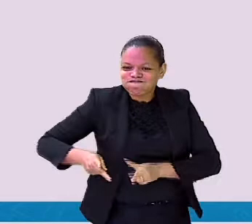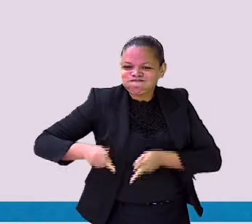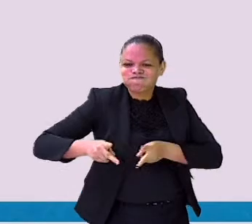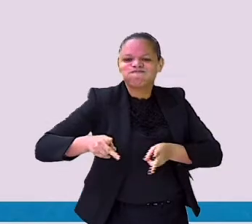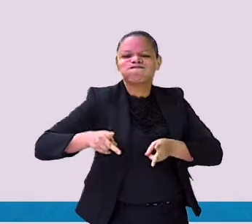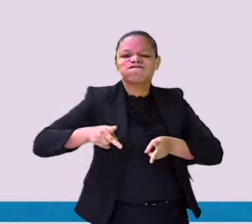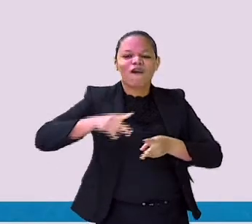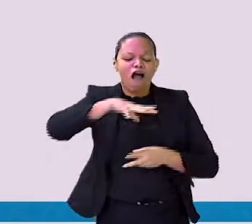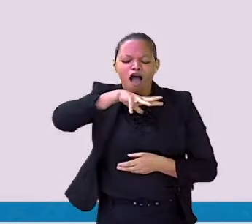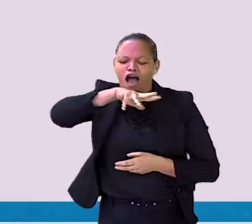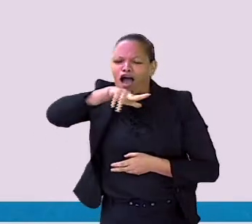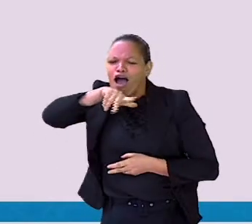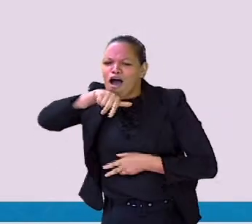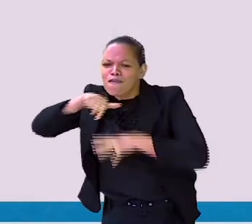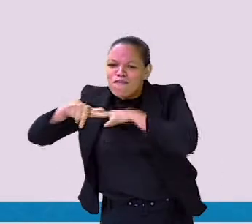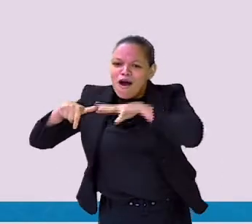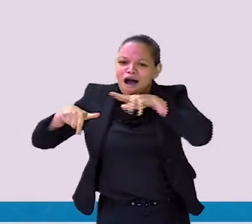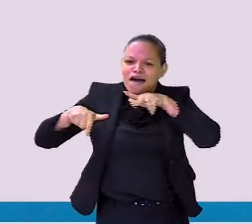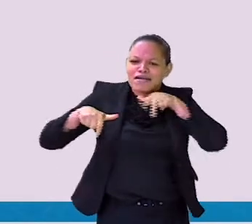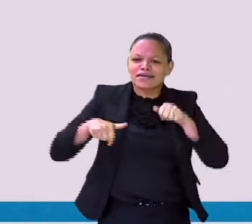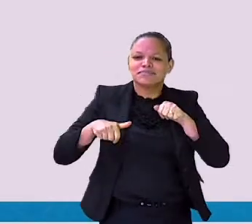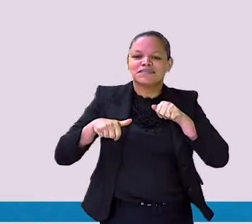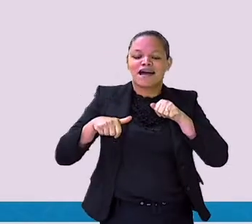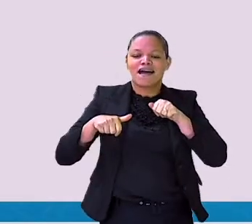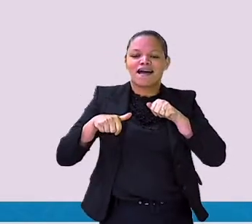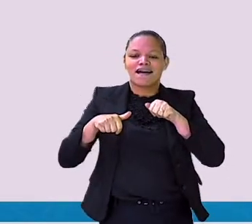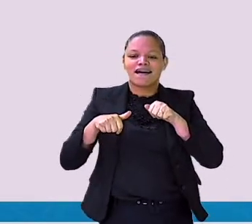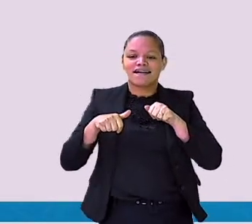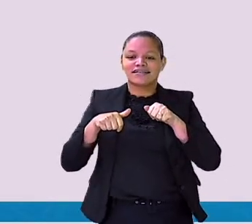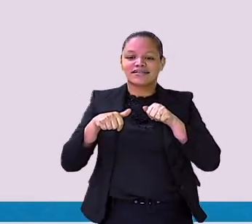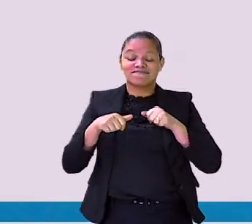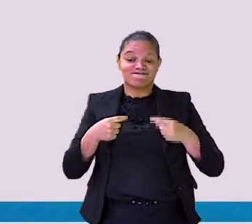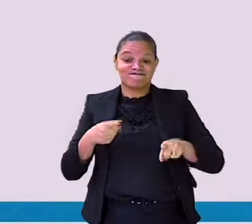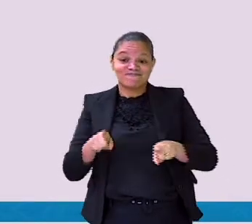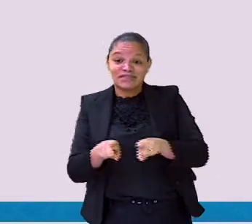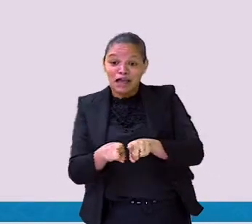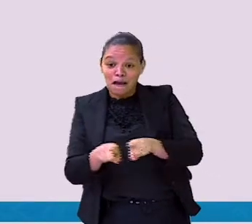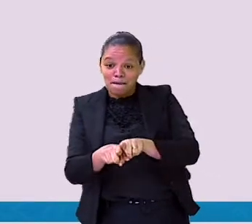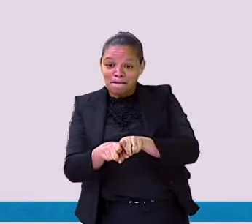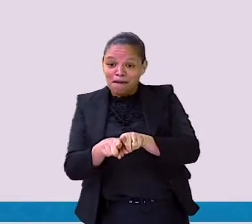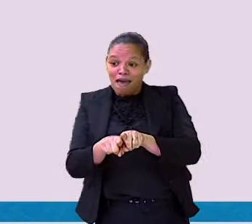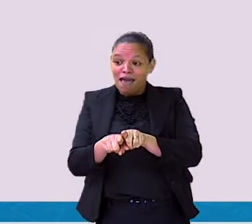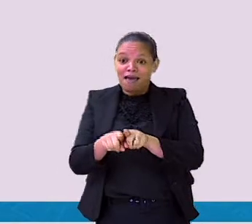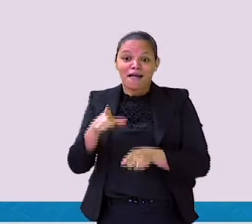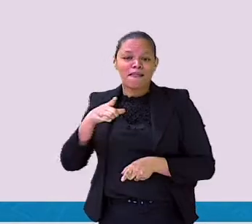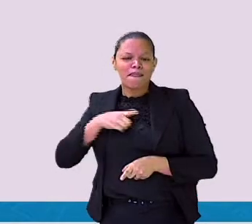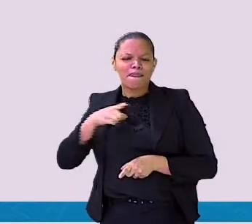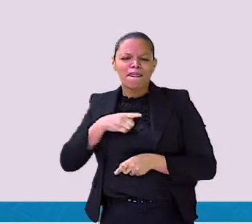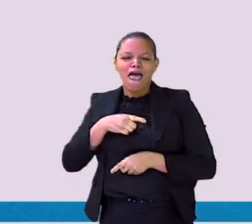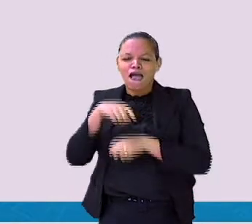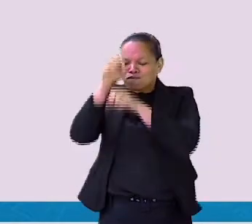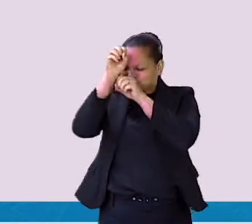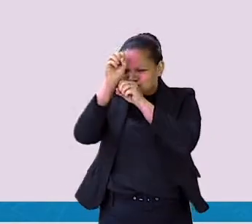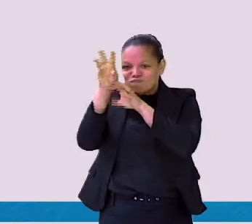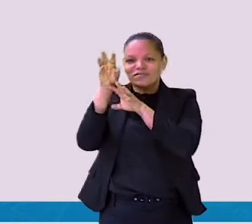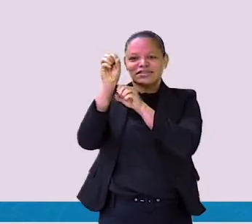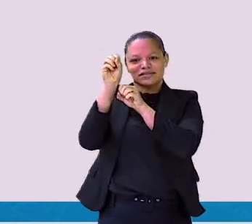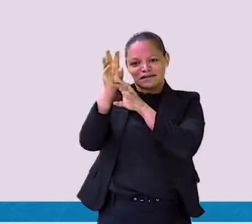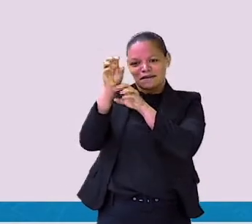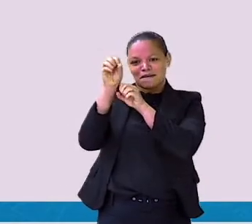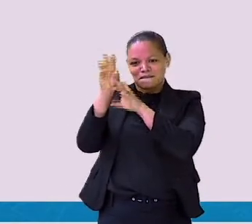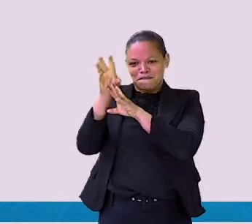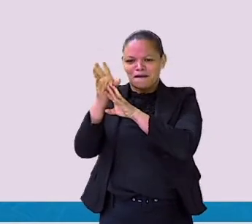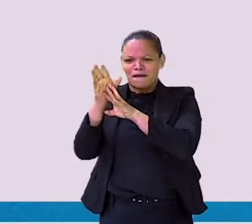senso e como se sair bem nas situações difíceis da vida. Então, como você